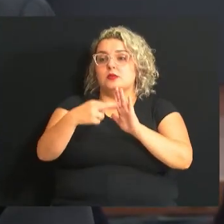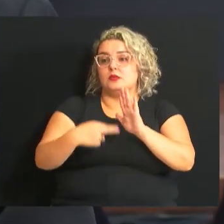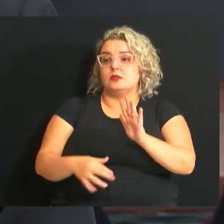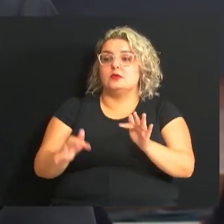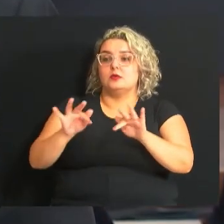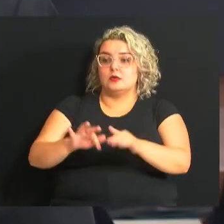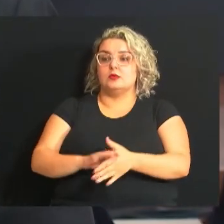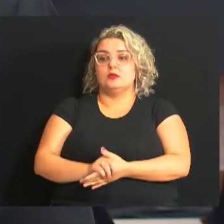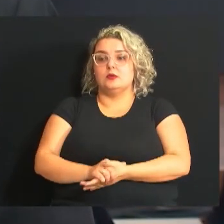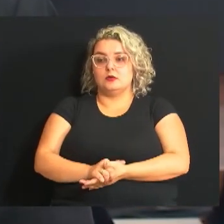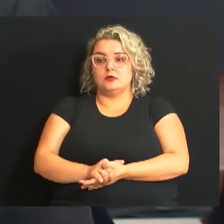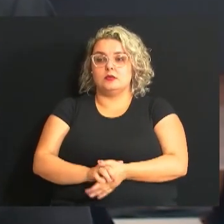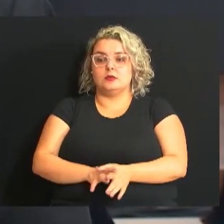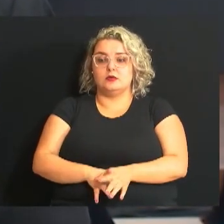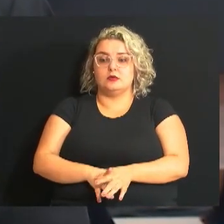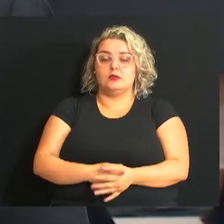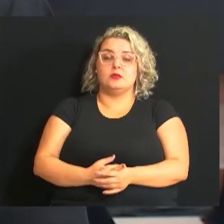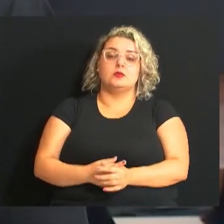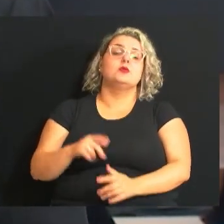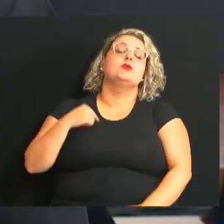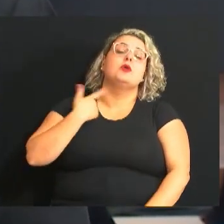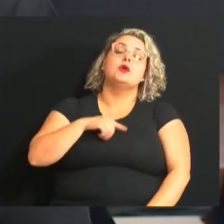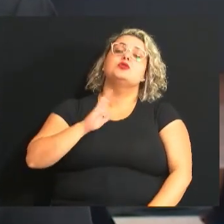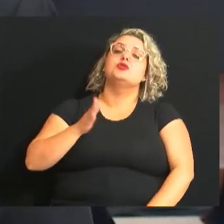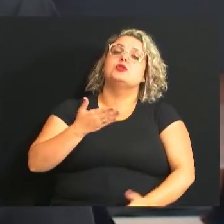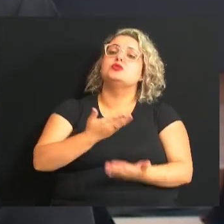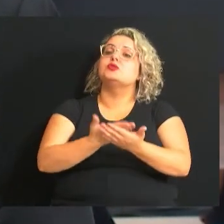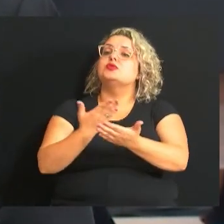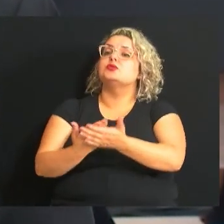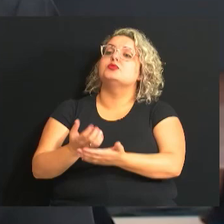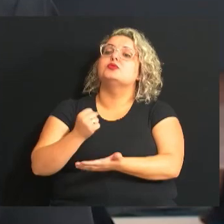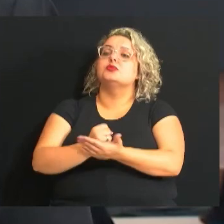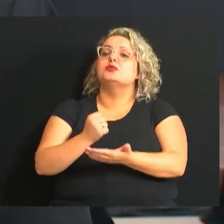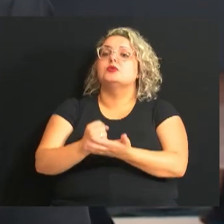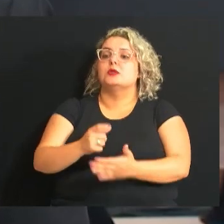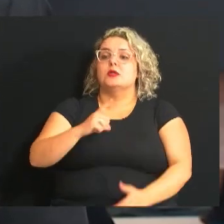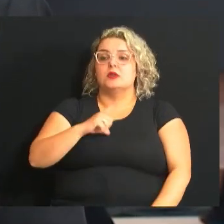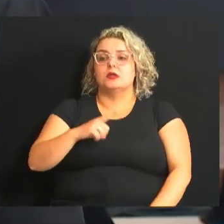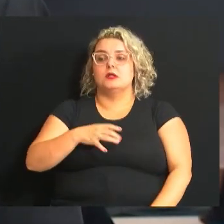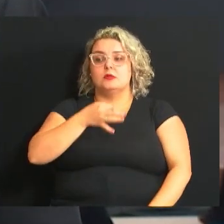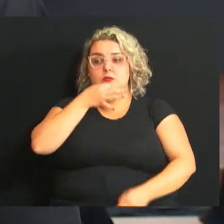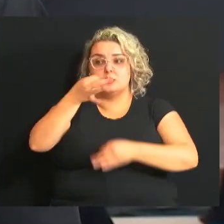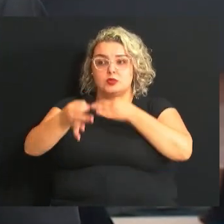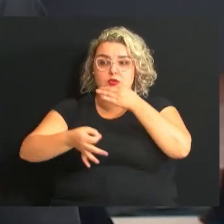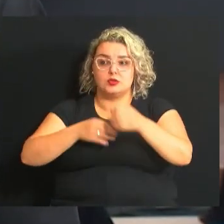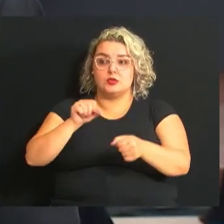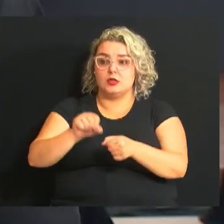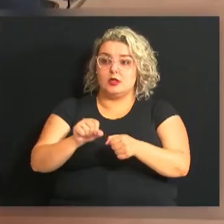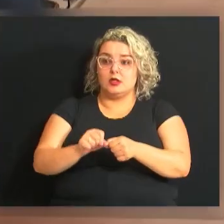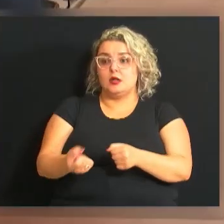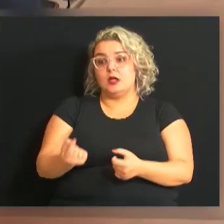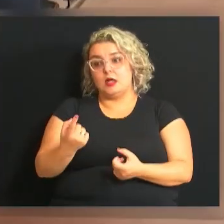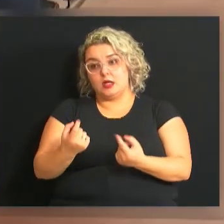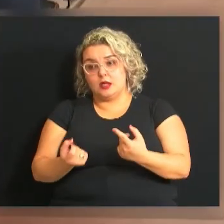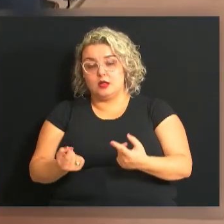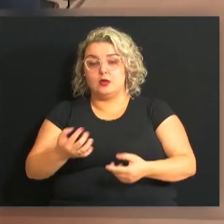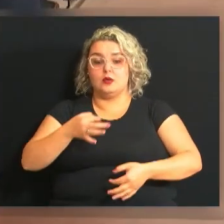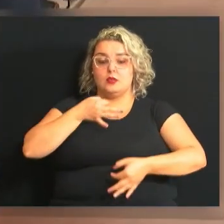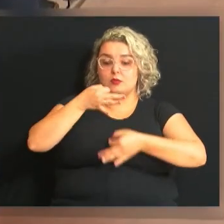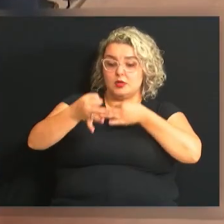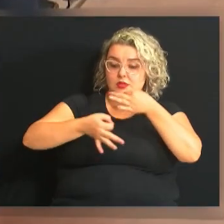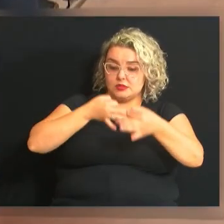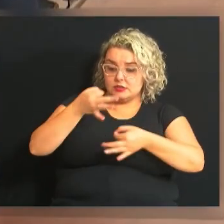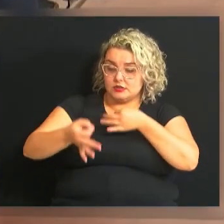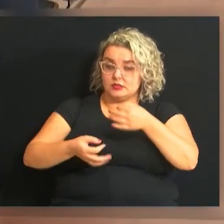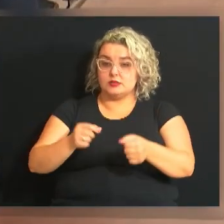já estudamos todos os contratos, nós temos algumas sugestões a se fazer. Nós temos algumas críticas a fazer. Fazem parte da